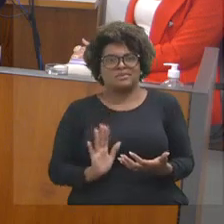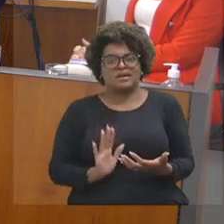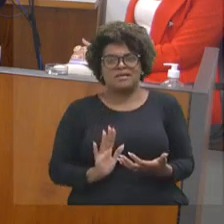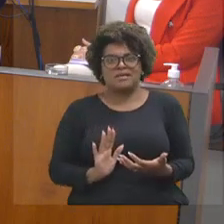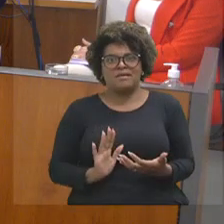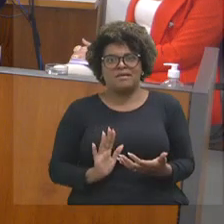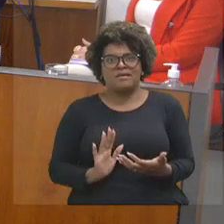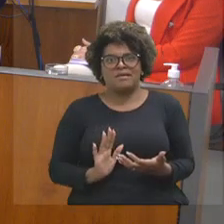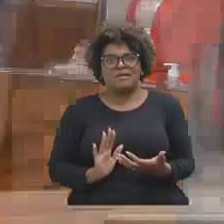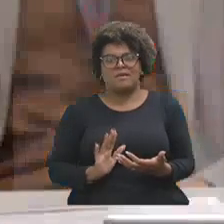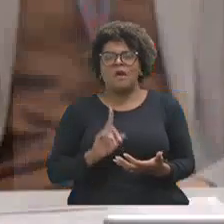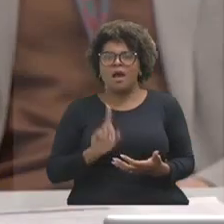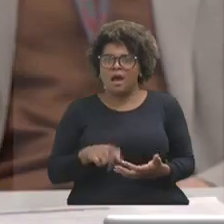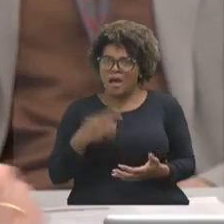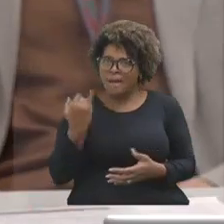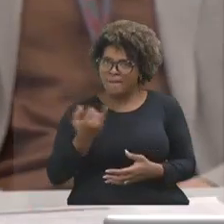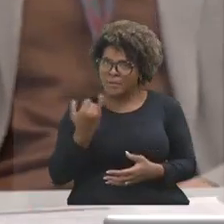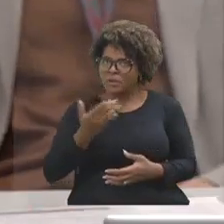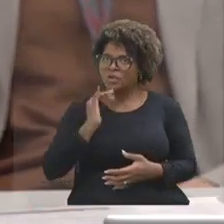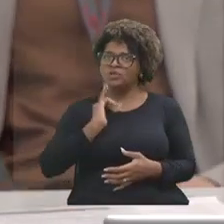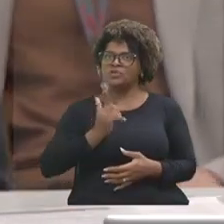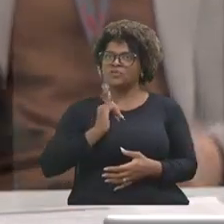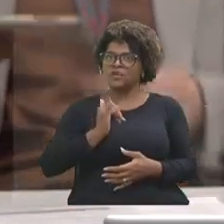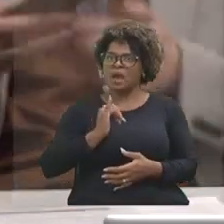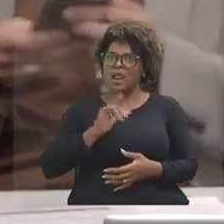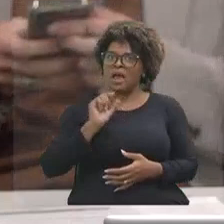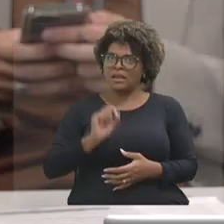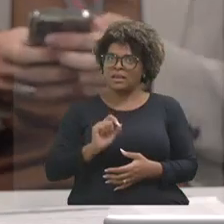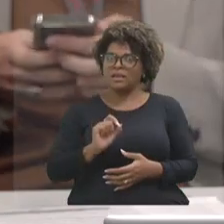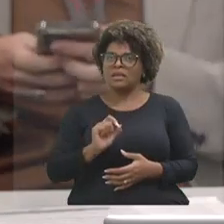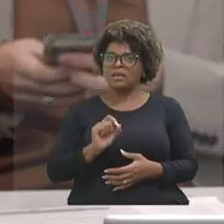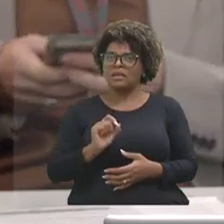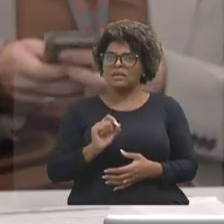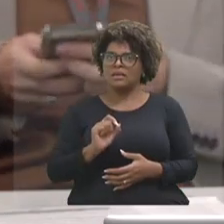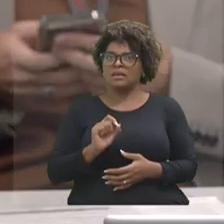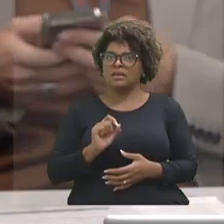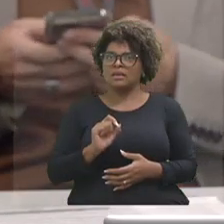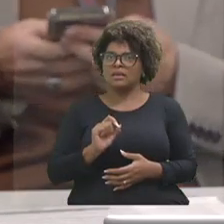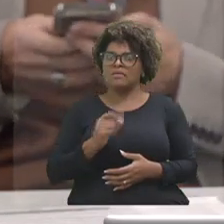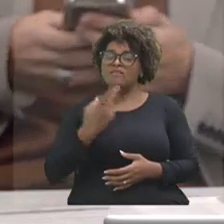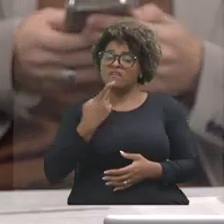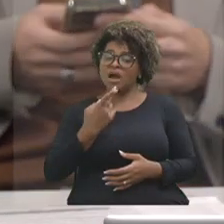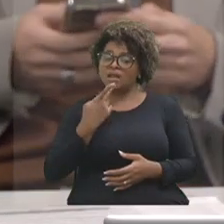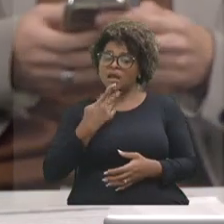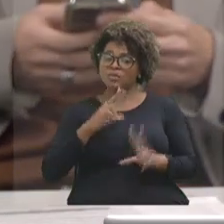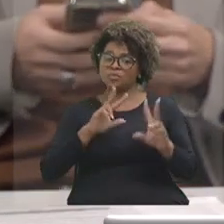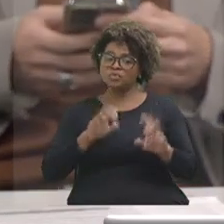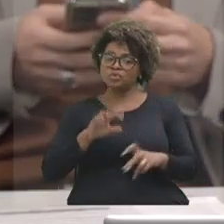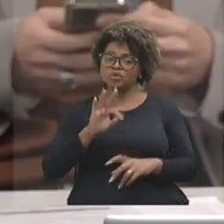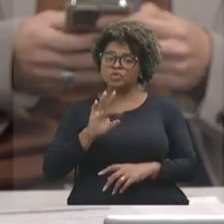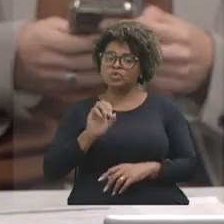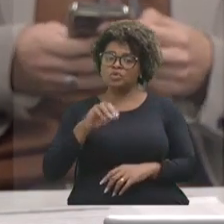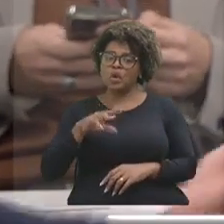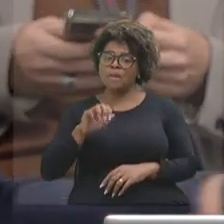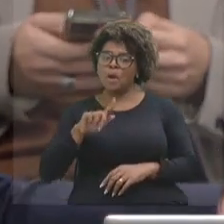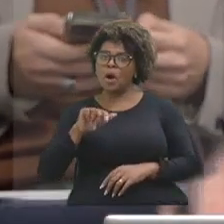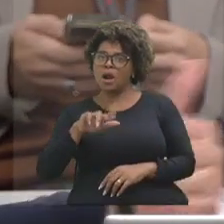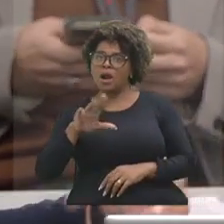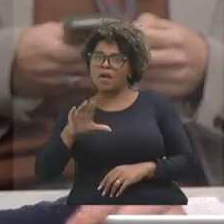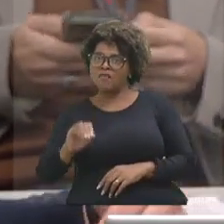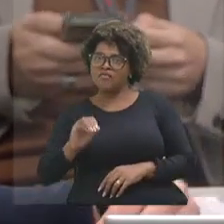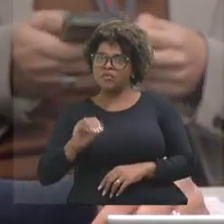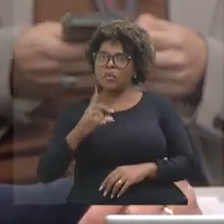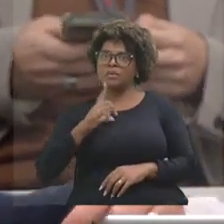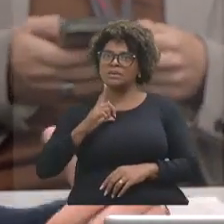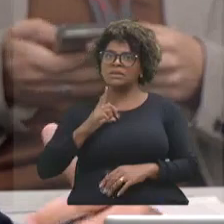é importante dizer que quando a gente trouxe resolução de tomografo o início dela veio dos deputados o